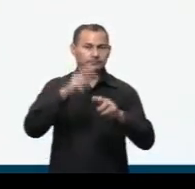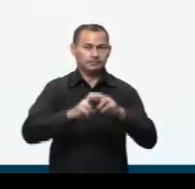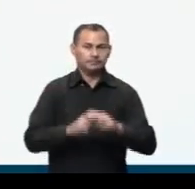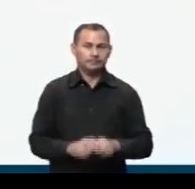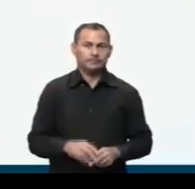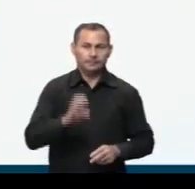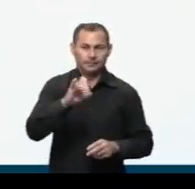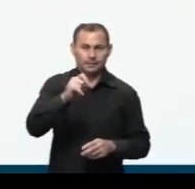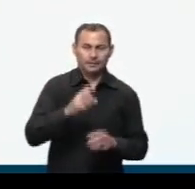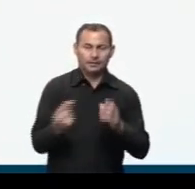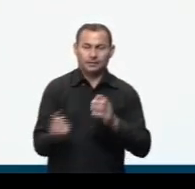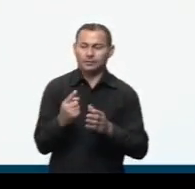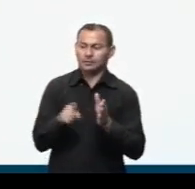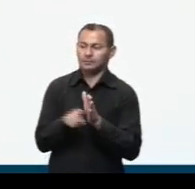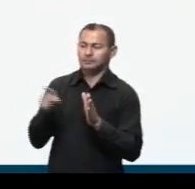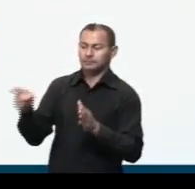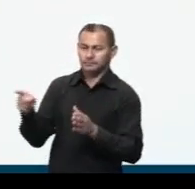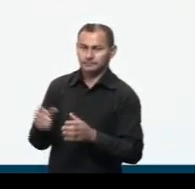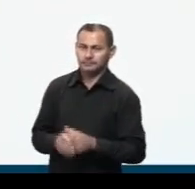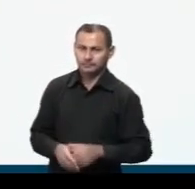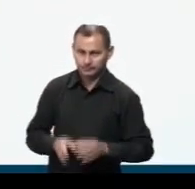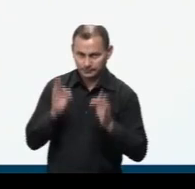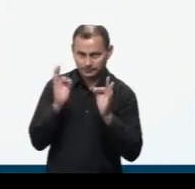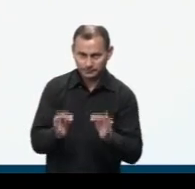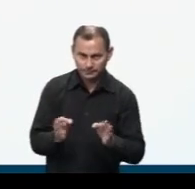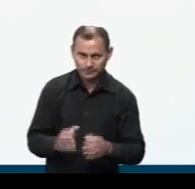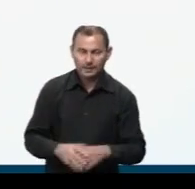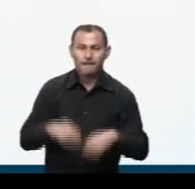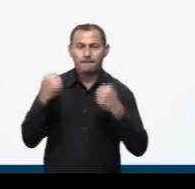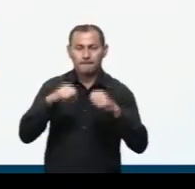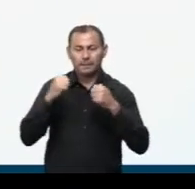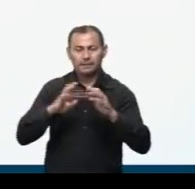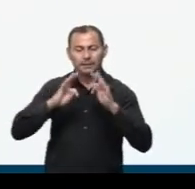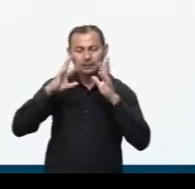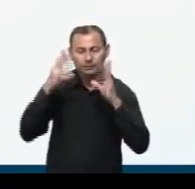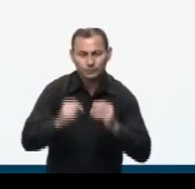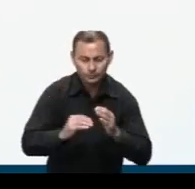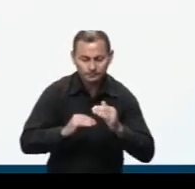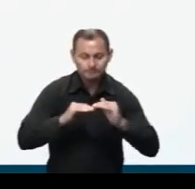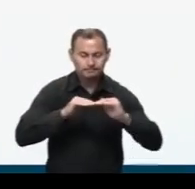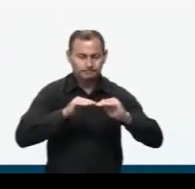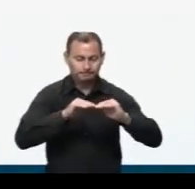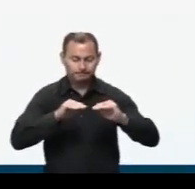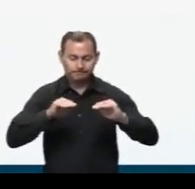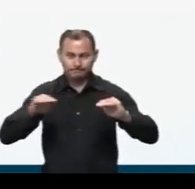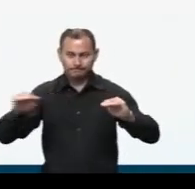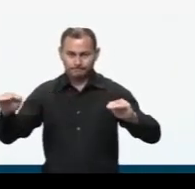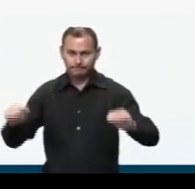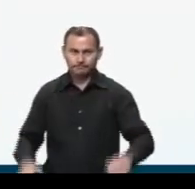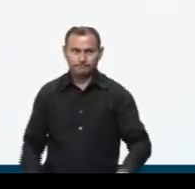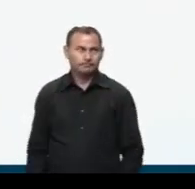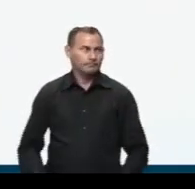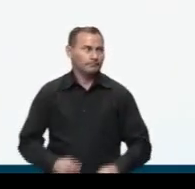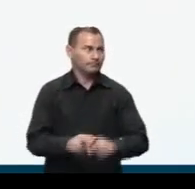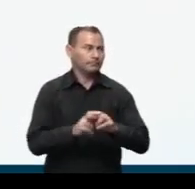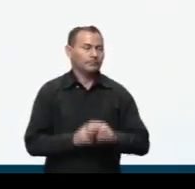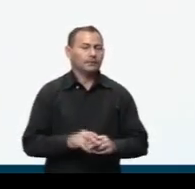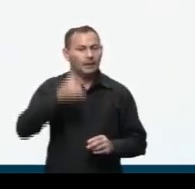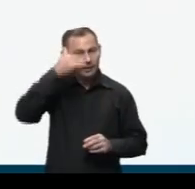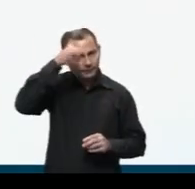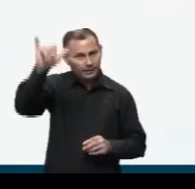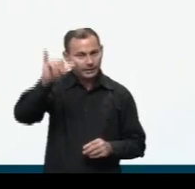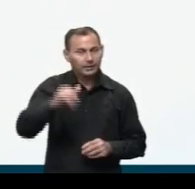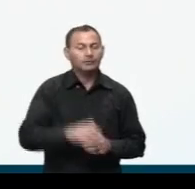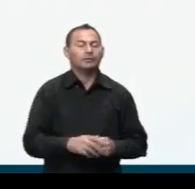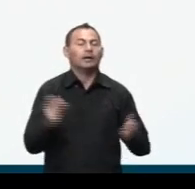esse na mesma altura que esse, tá? Precisa estar tudo nivelado. Então,